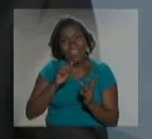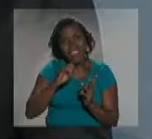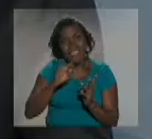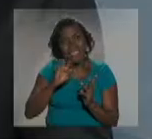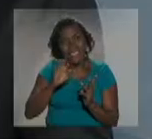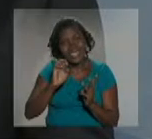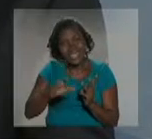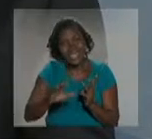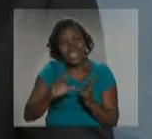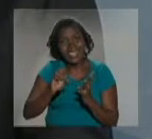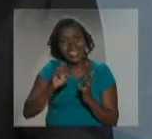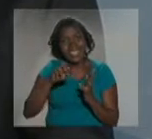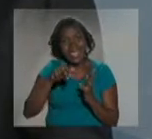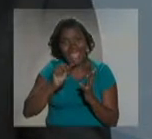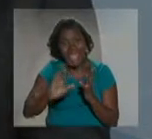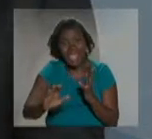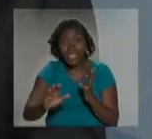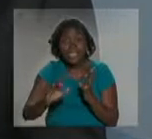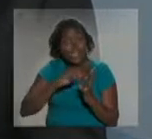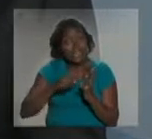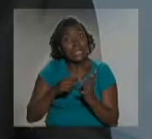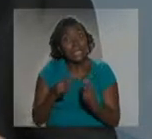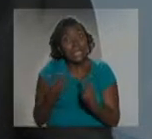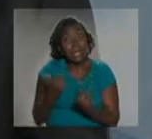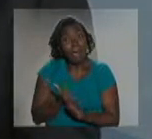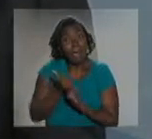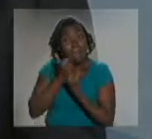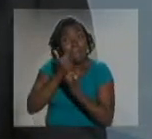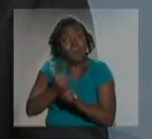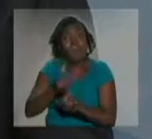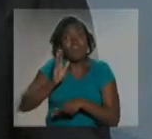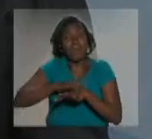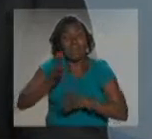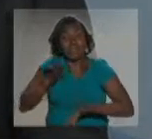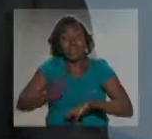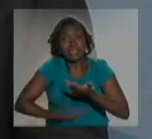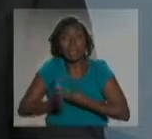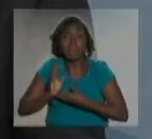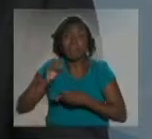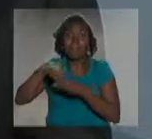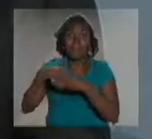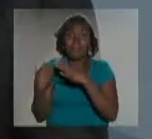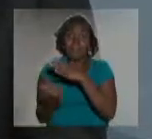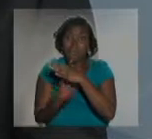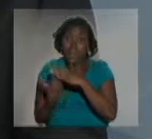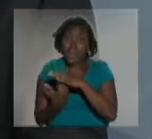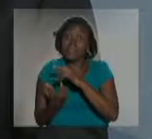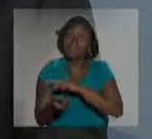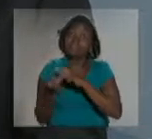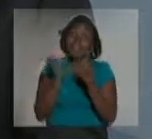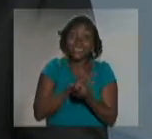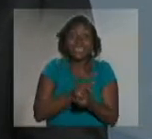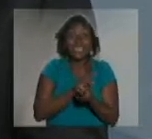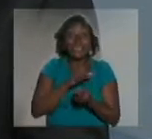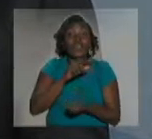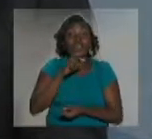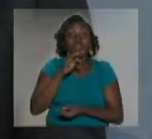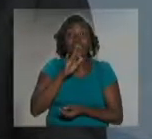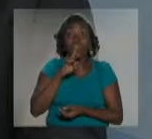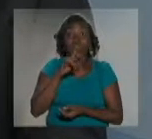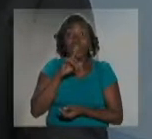FATEC, Senac, que poderiam dar um apoio e um maior relacionamento entre as empresas. E do lado também tem ele do Fundão, que é um